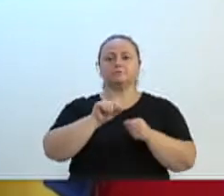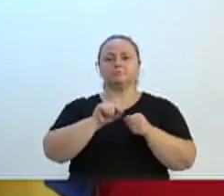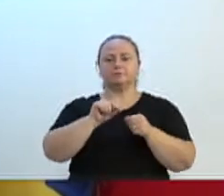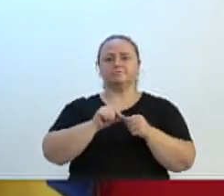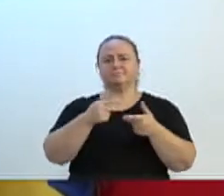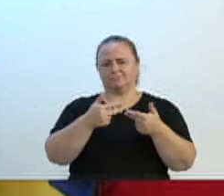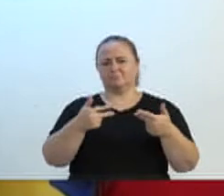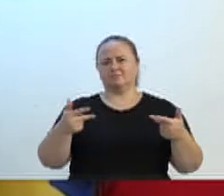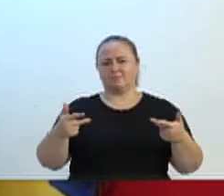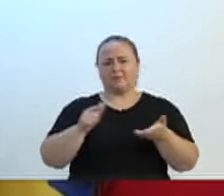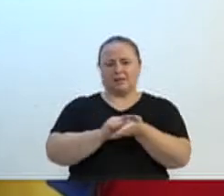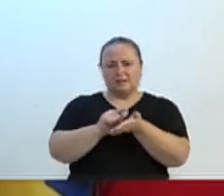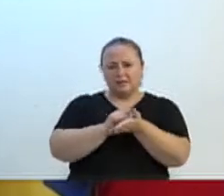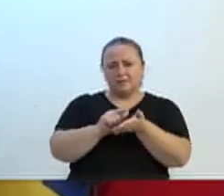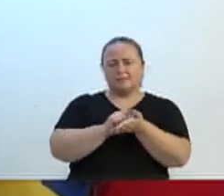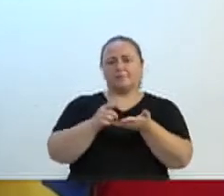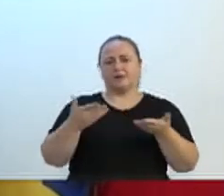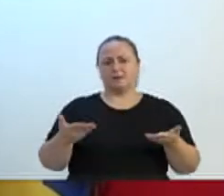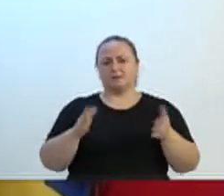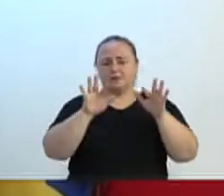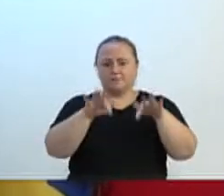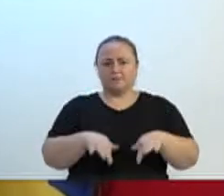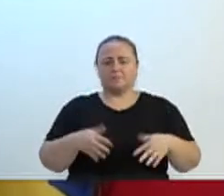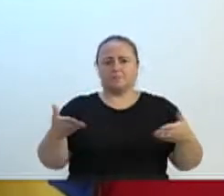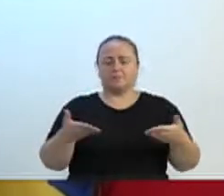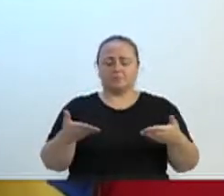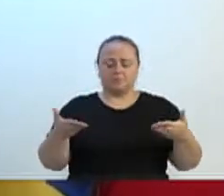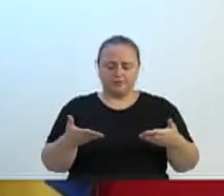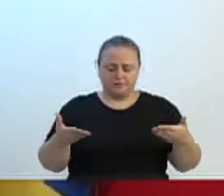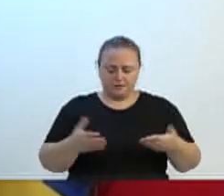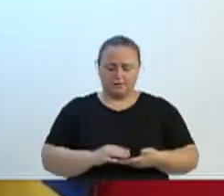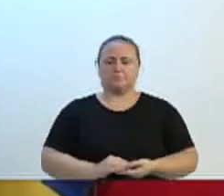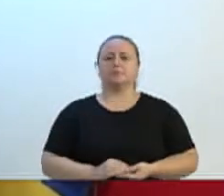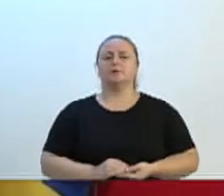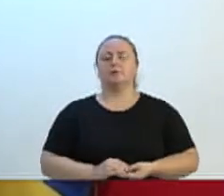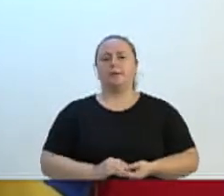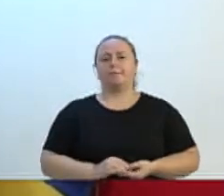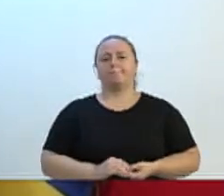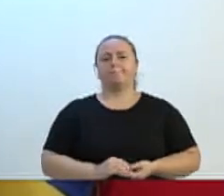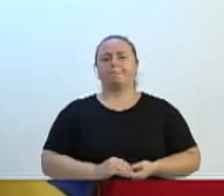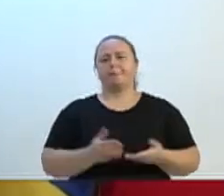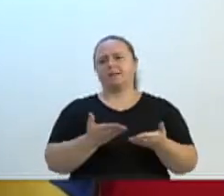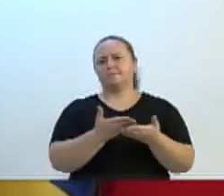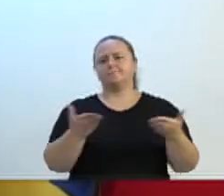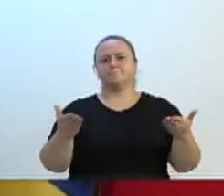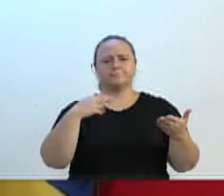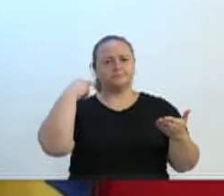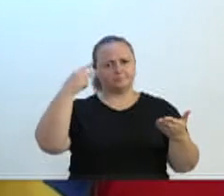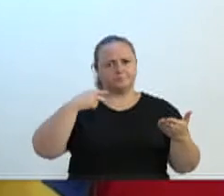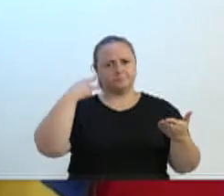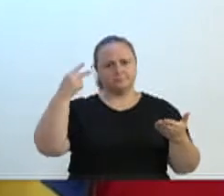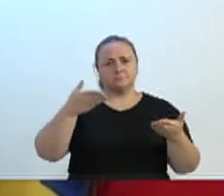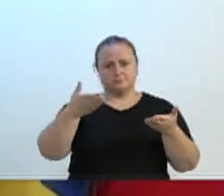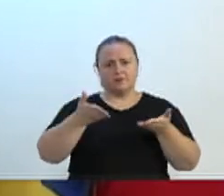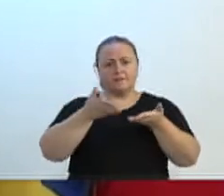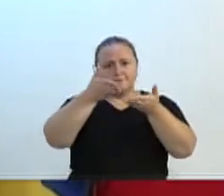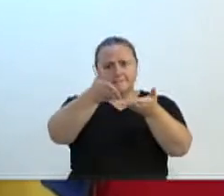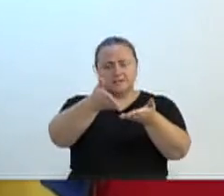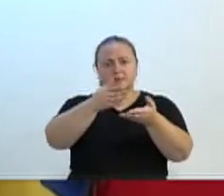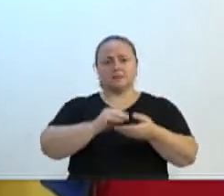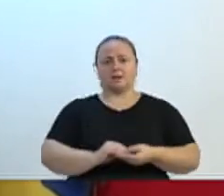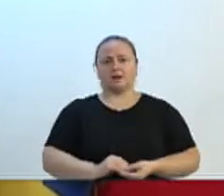desinfecção. Eu quero convidar, para finalizar, senhor presidente, senhores vereadores, façam uma visita na central